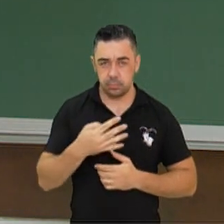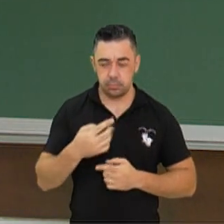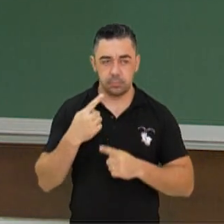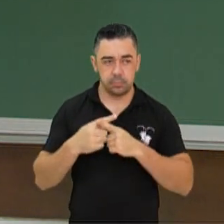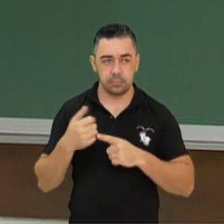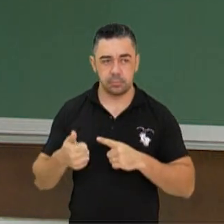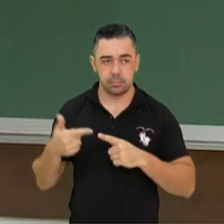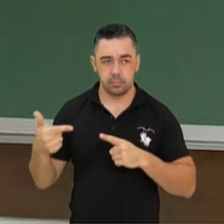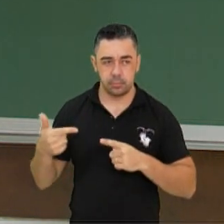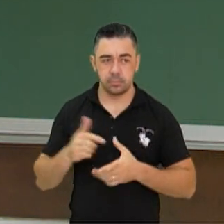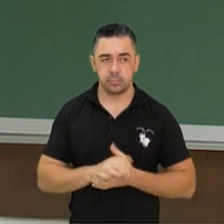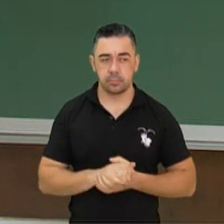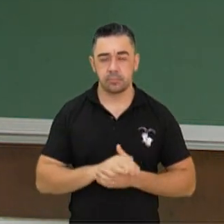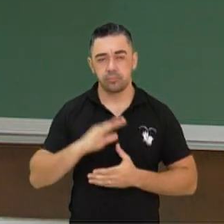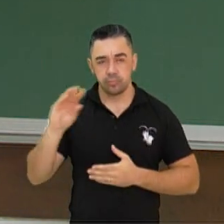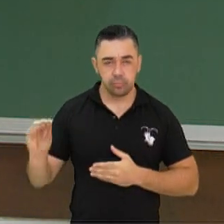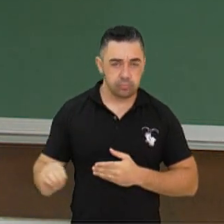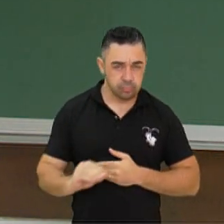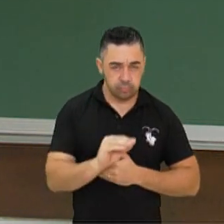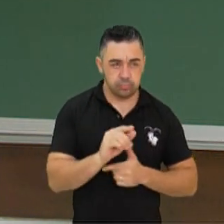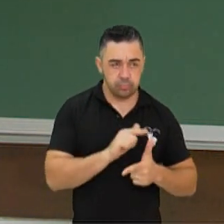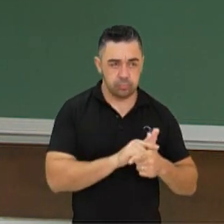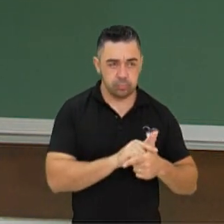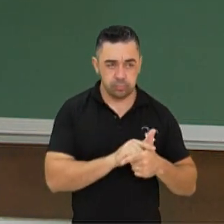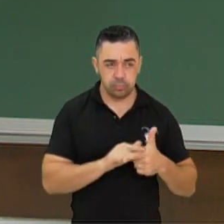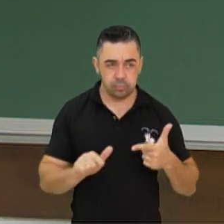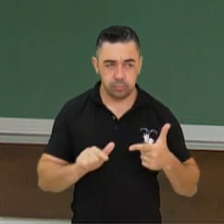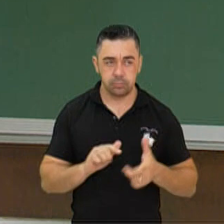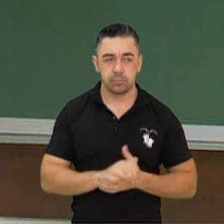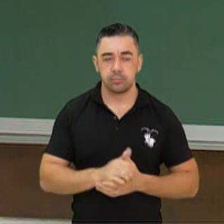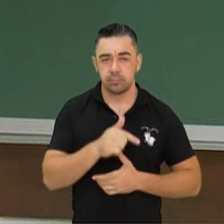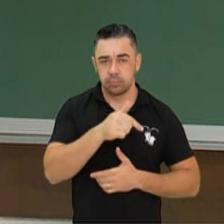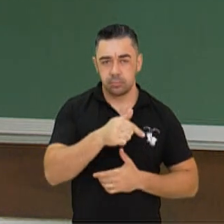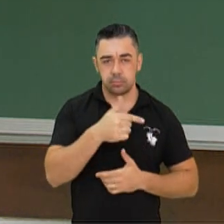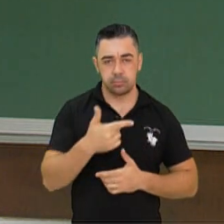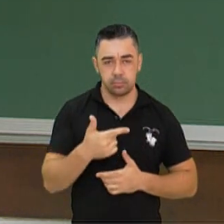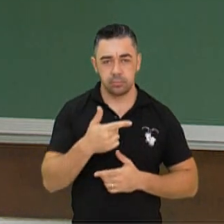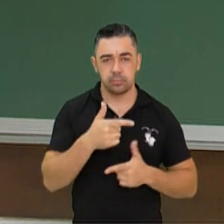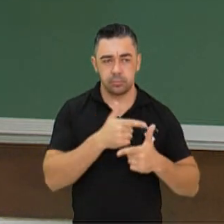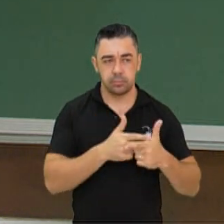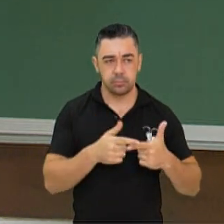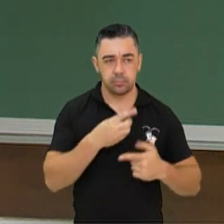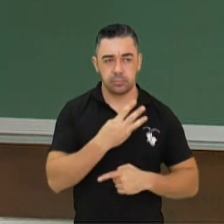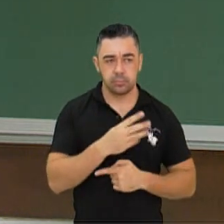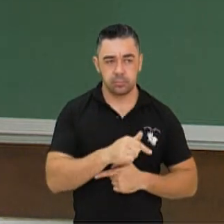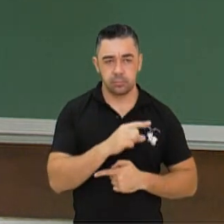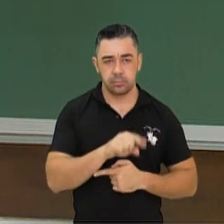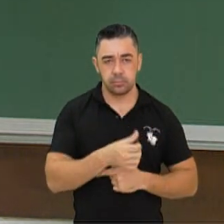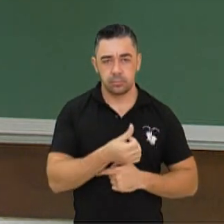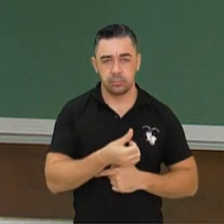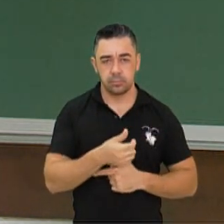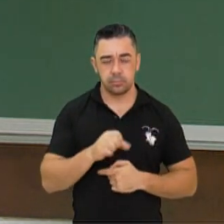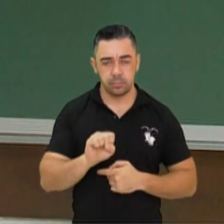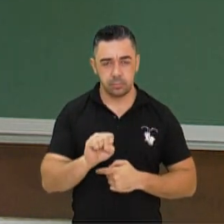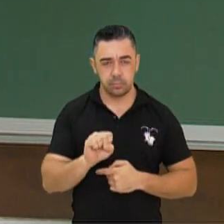12, passei dividindo, 72 dividido por 37,68, que